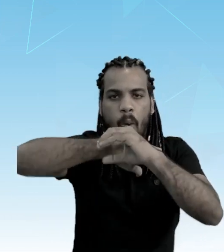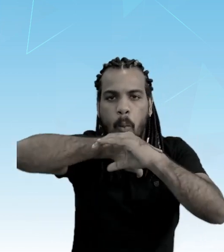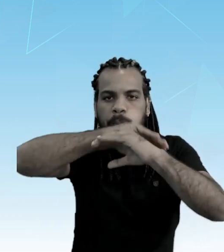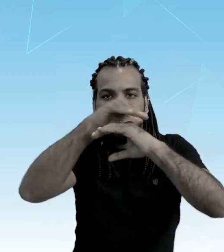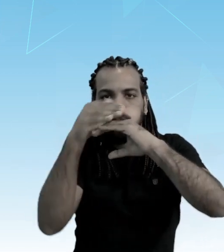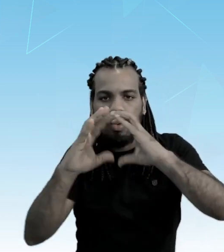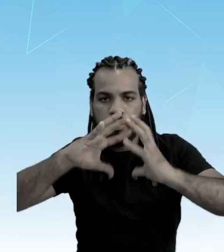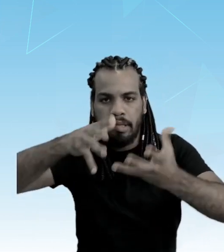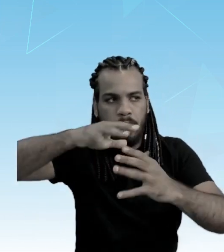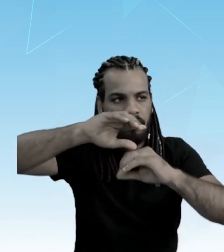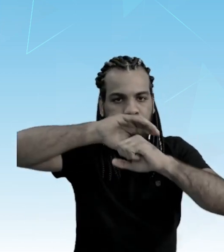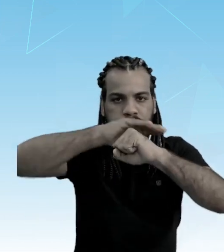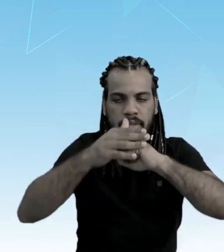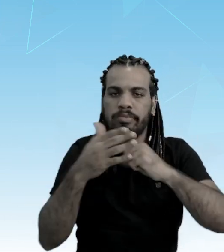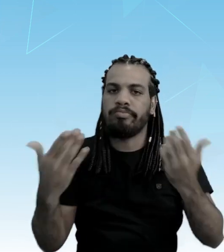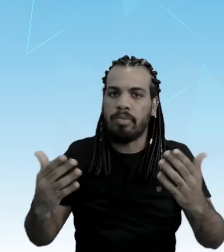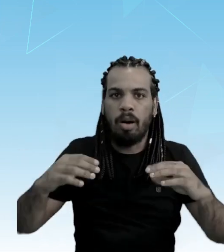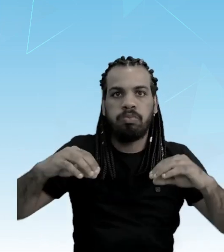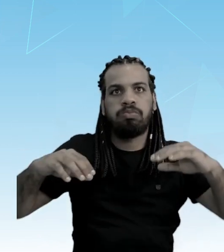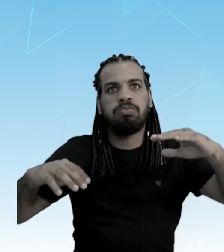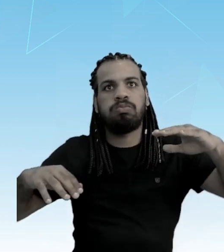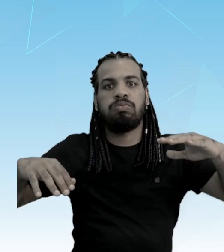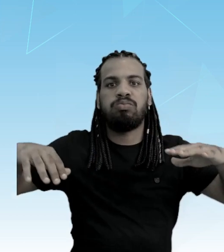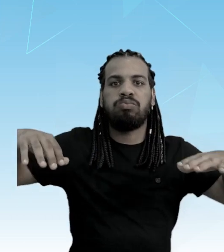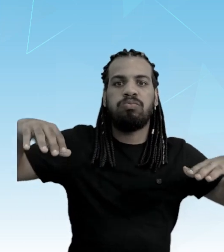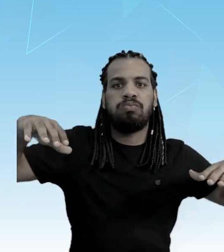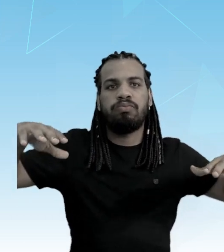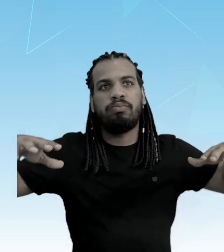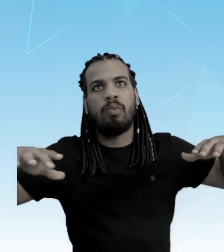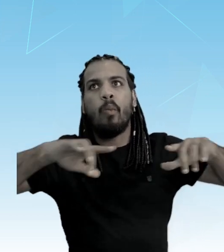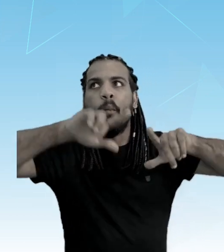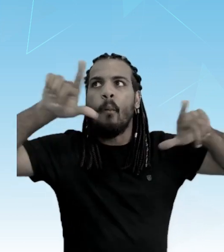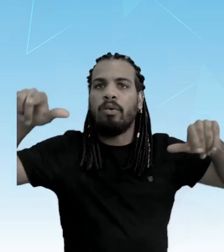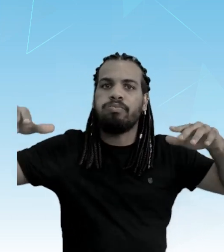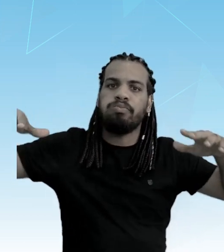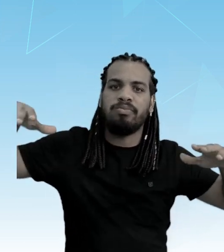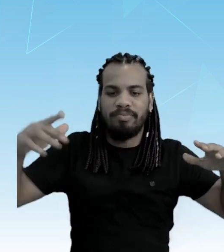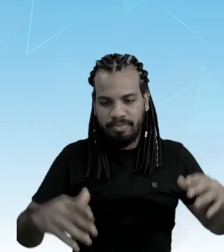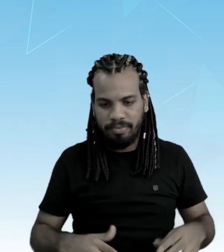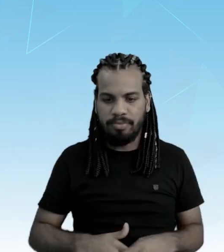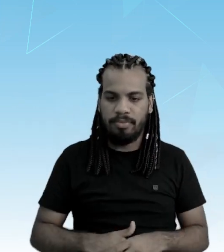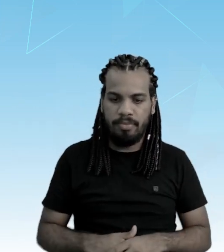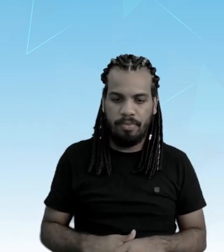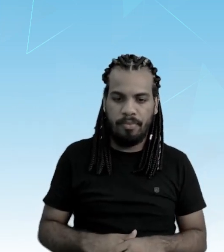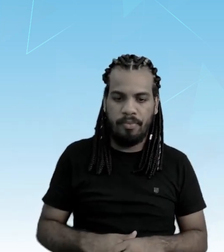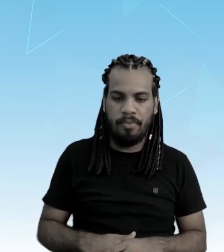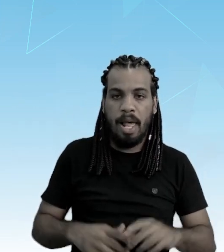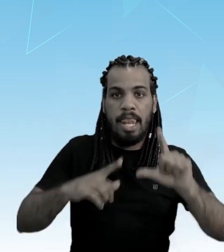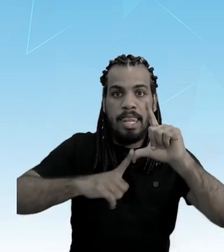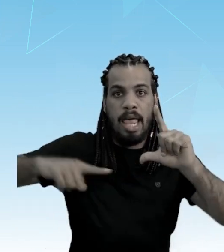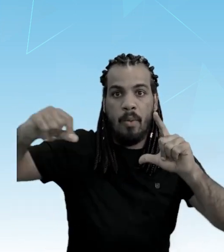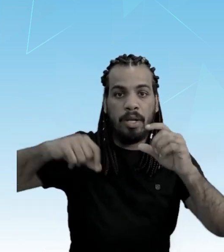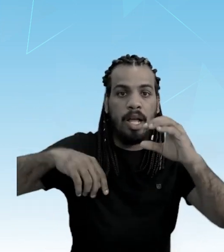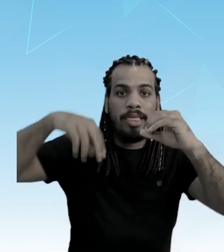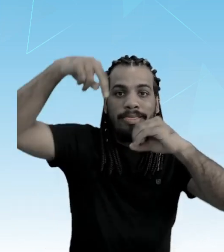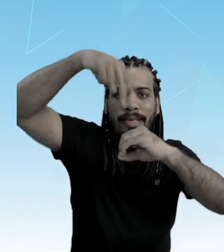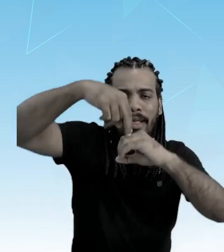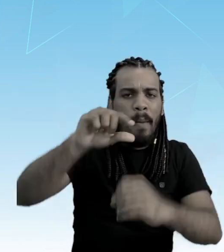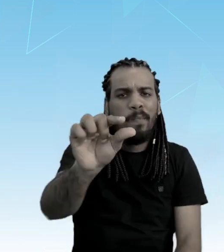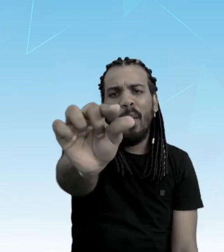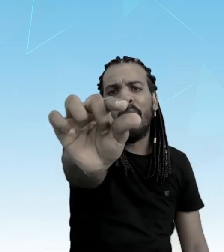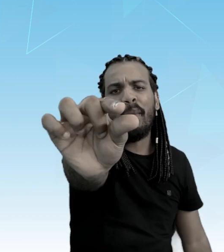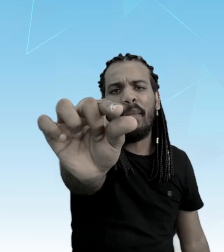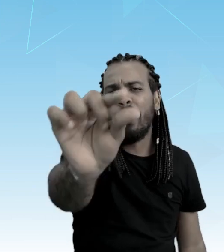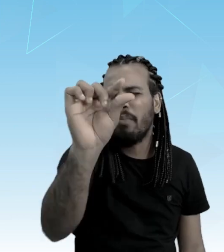estaria simplesmente flutuando pelo espaço vazio. A gravidade lá na Lua ela vai ser bem menor do que